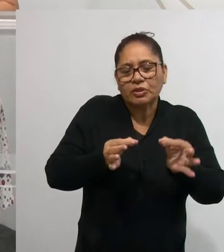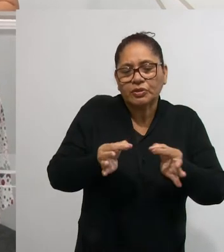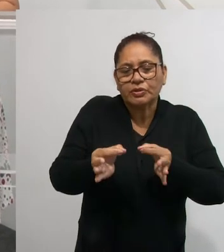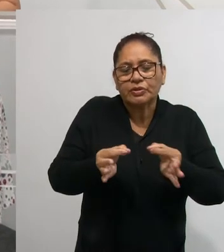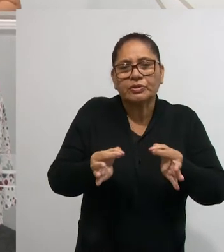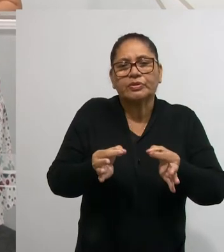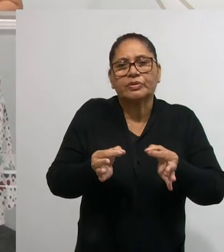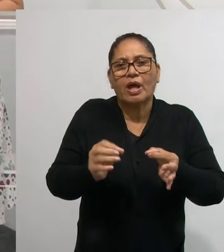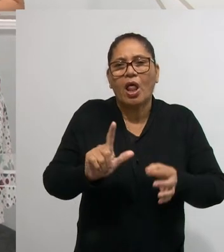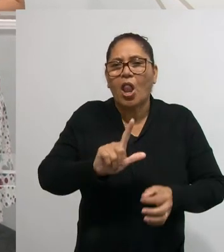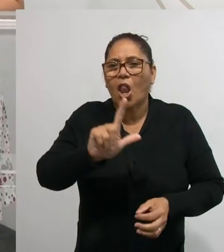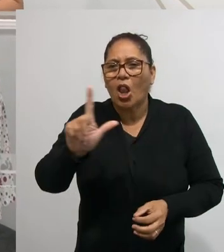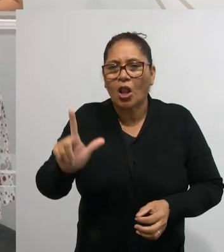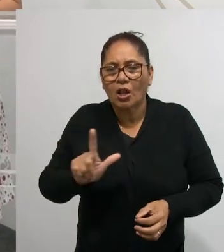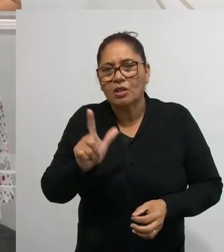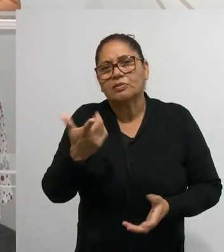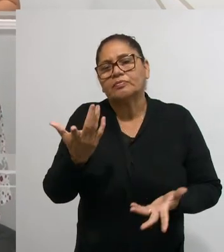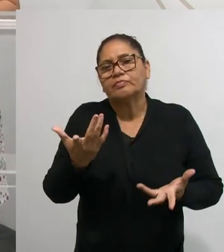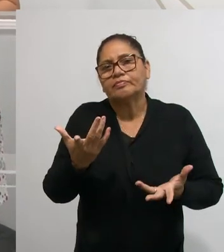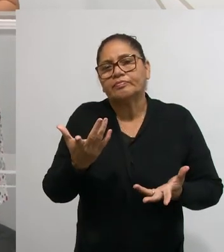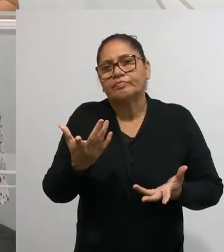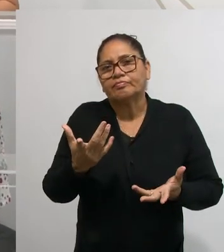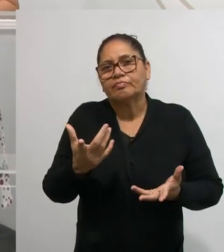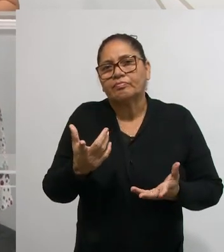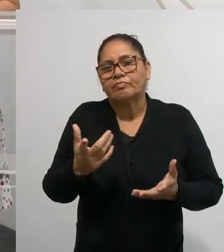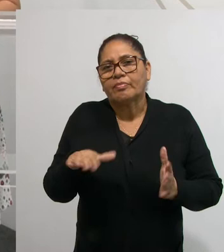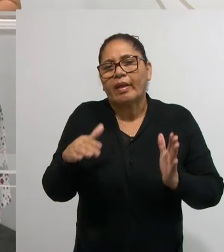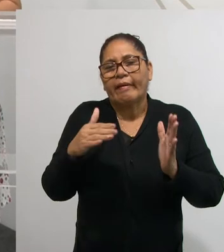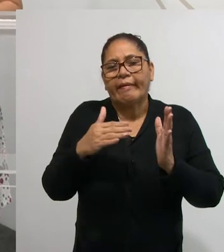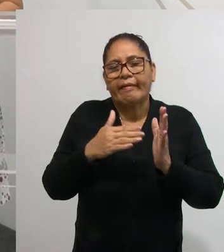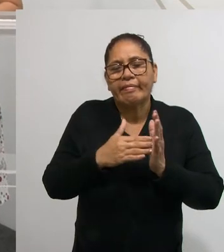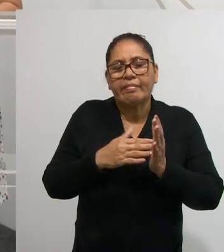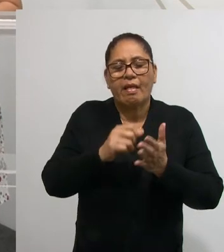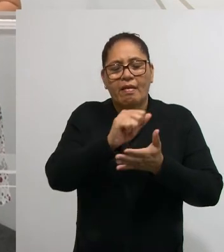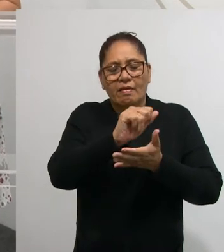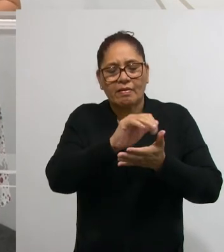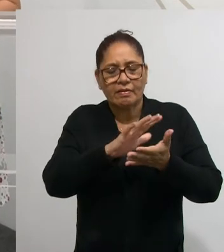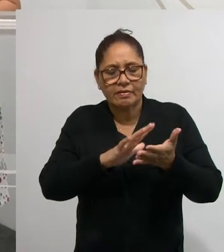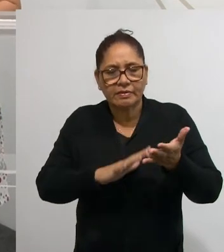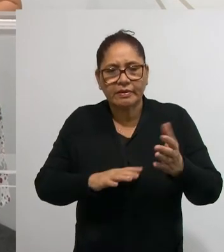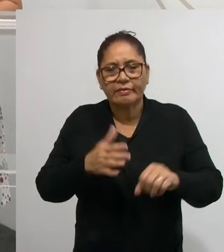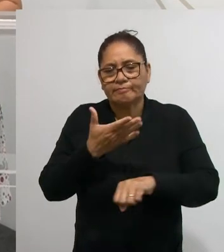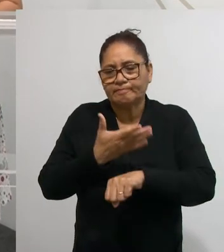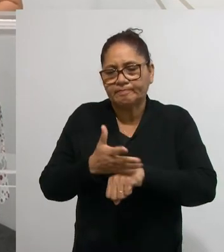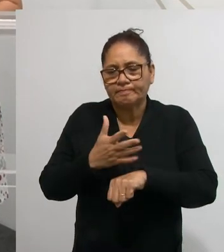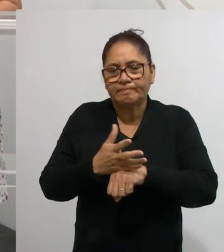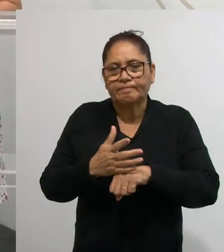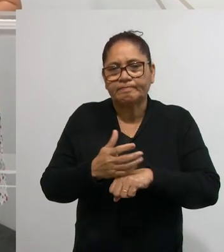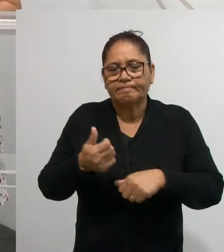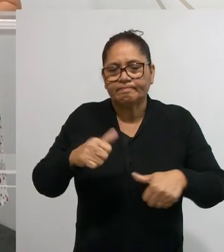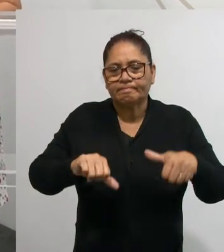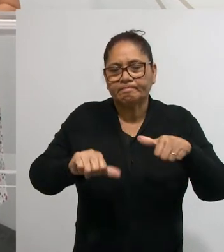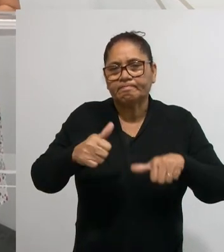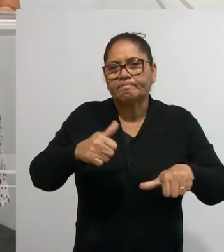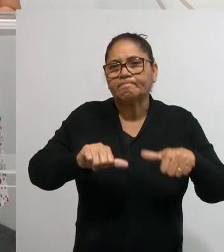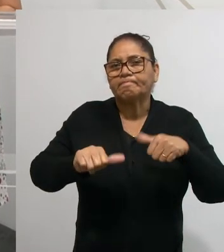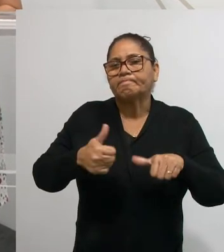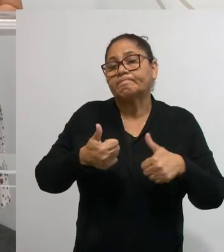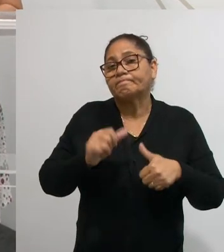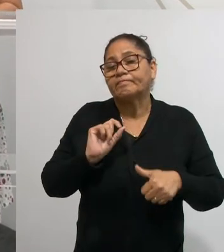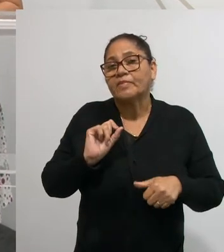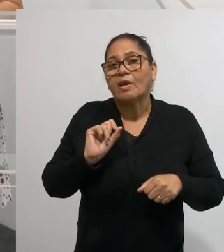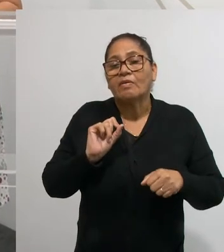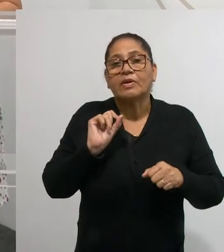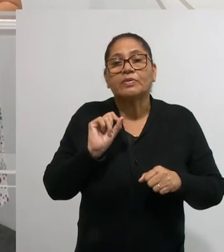organização lógica até a gente desenvolver as nossas atividades práticas avaliativas né que